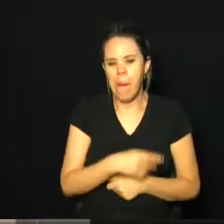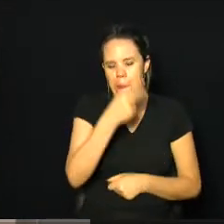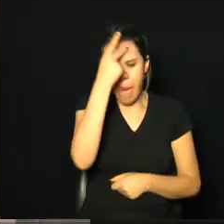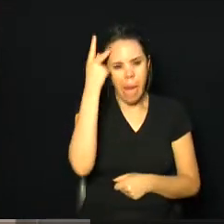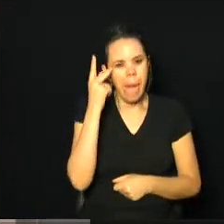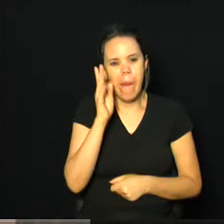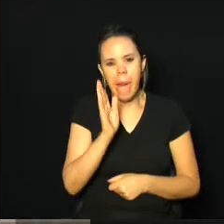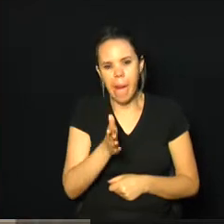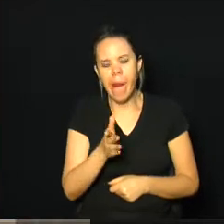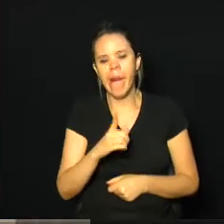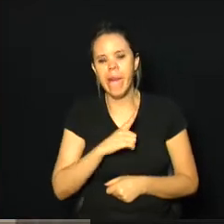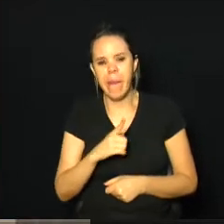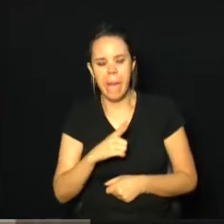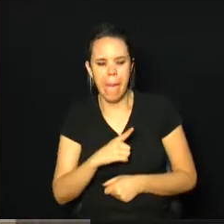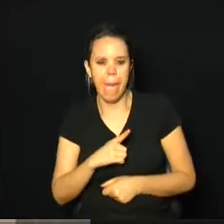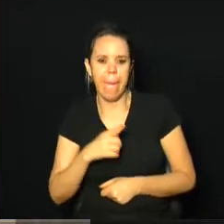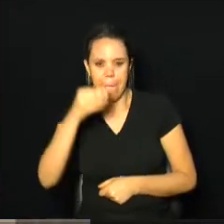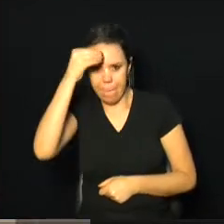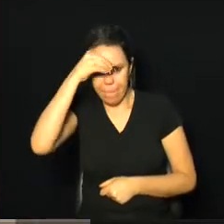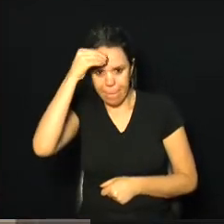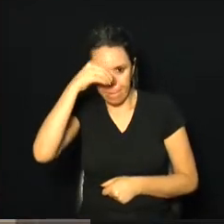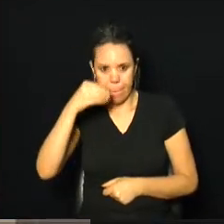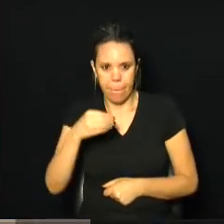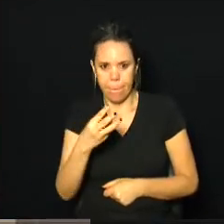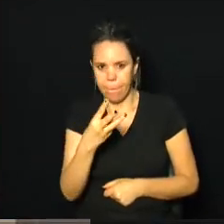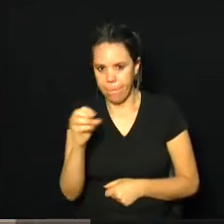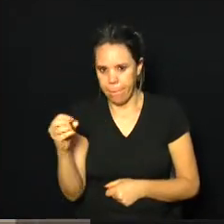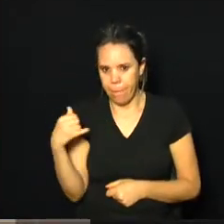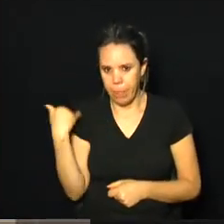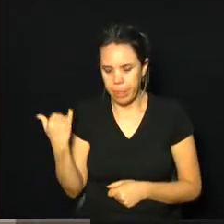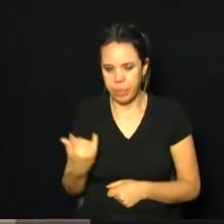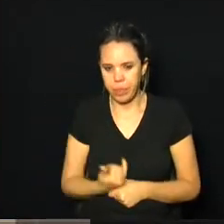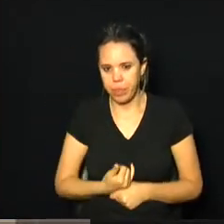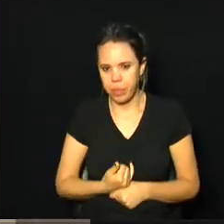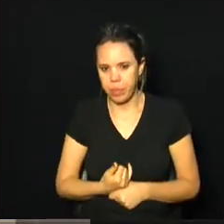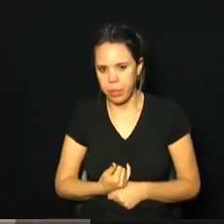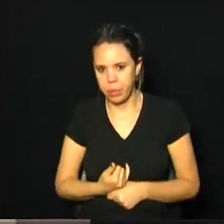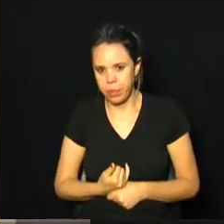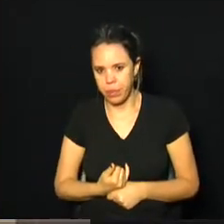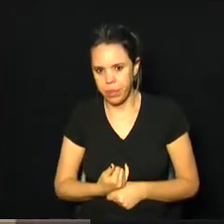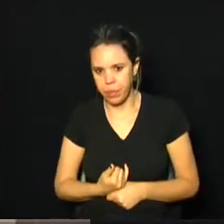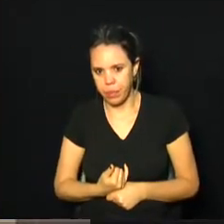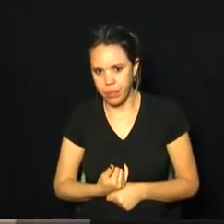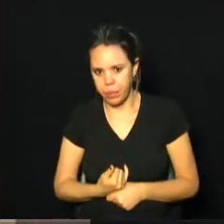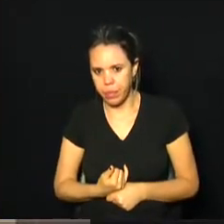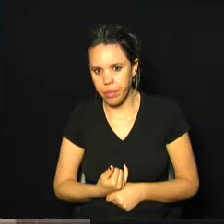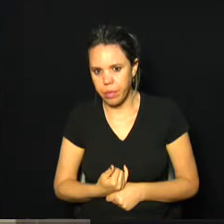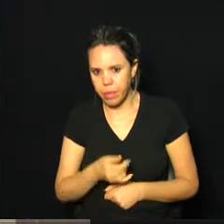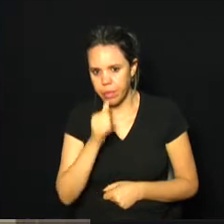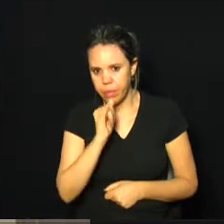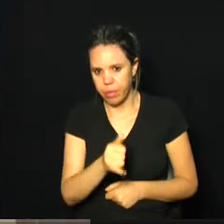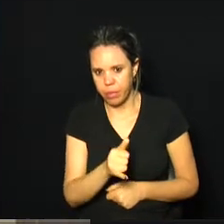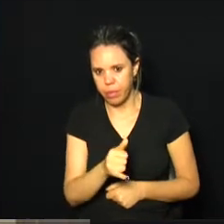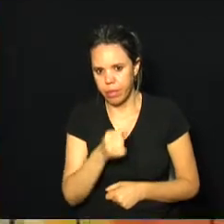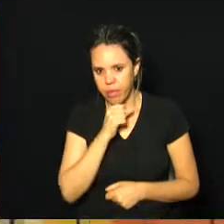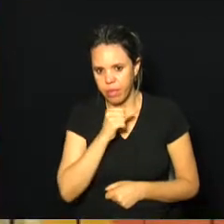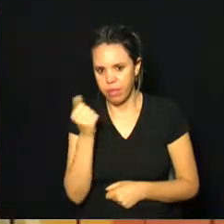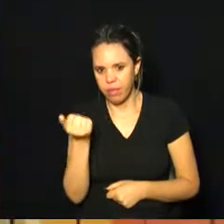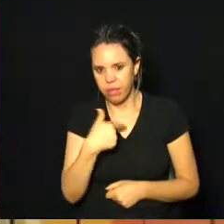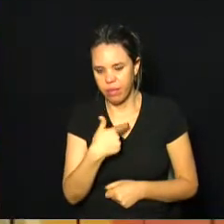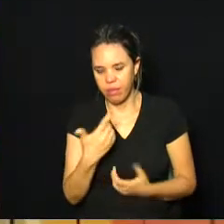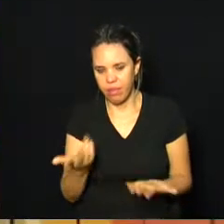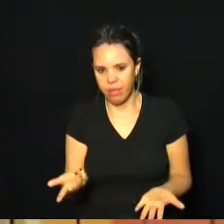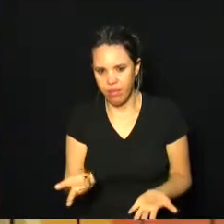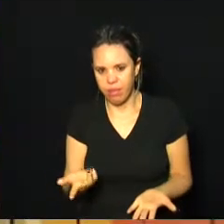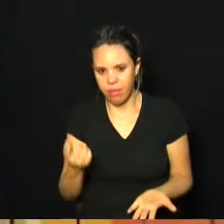já é. Eu tenho um sobrinho que tem, acho que 30 anos, ou 29, eu falo assim, cara, tá mais velho do que eu, não é possível, bicho,